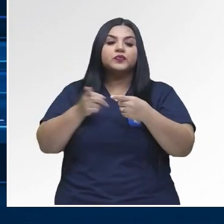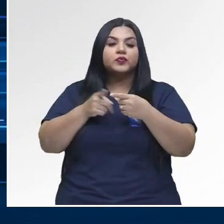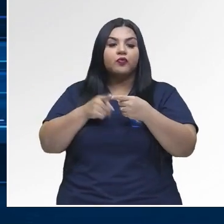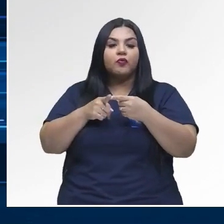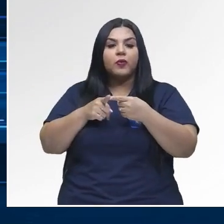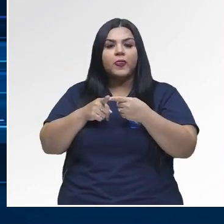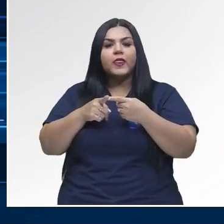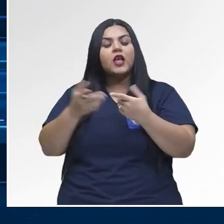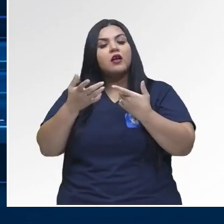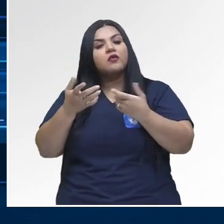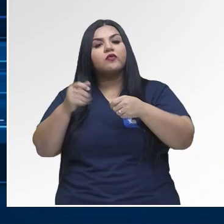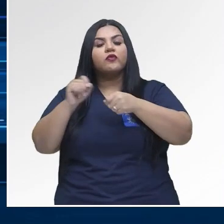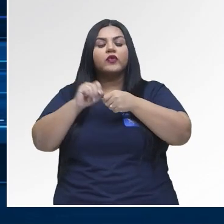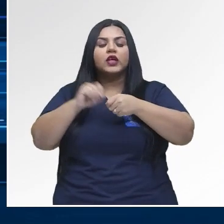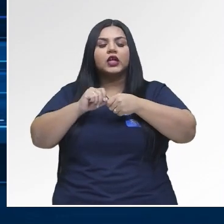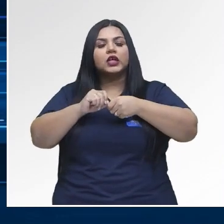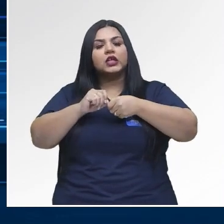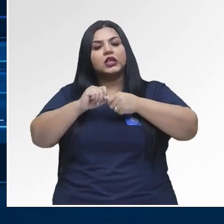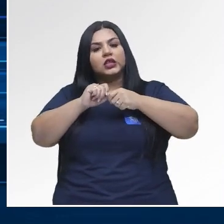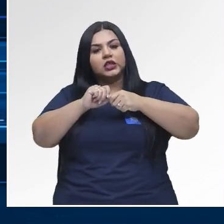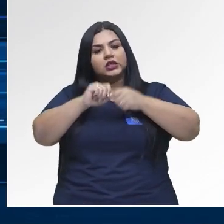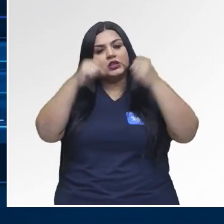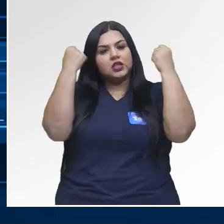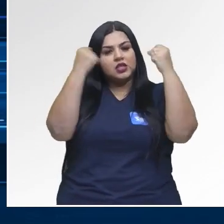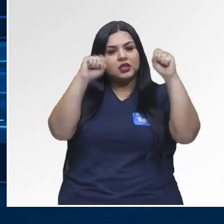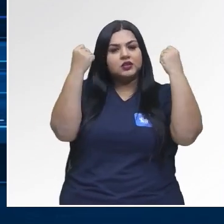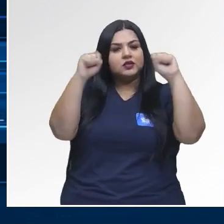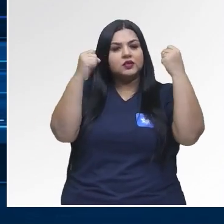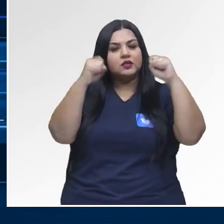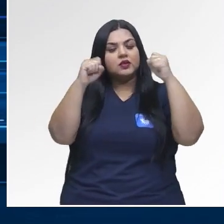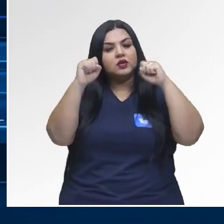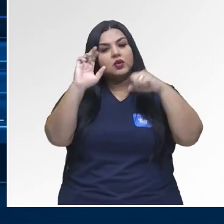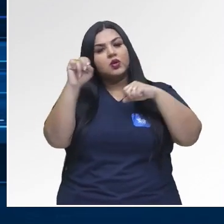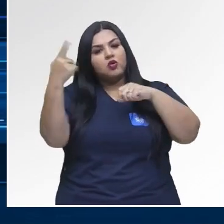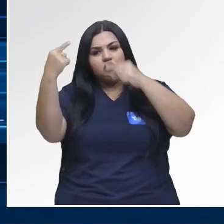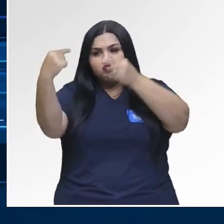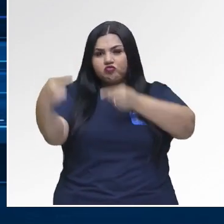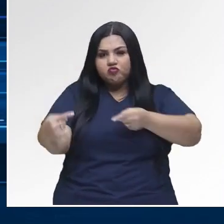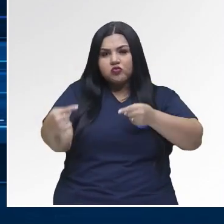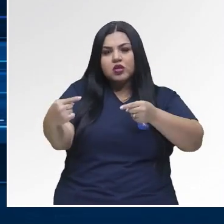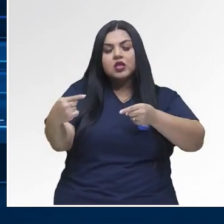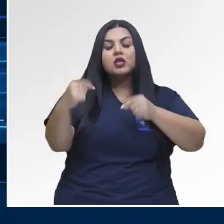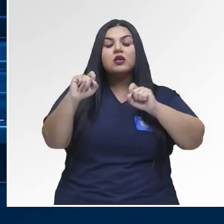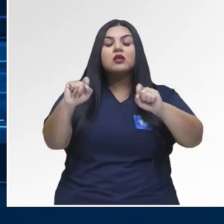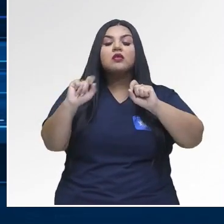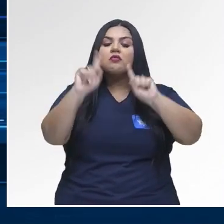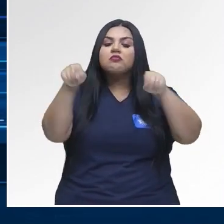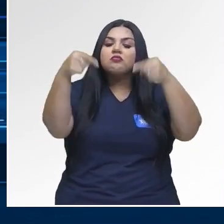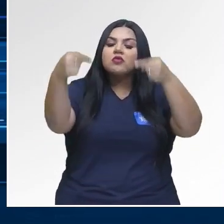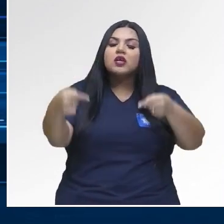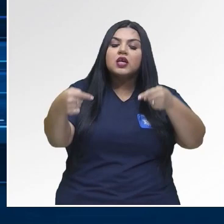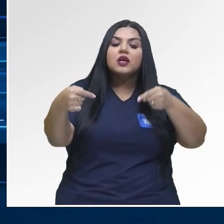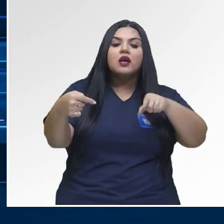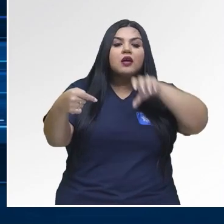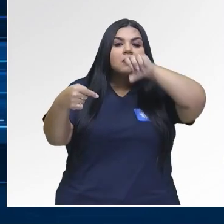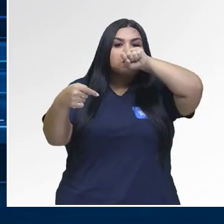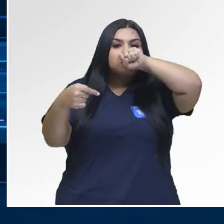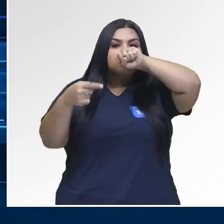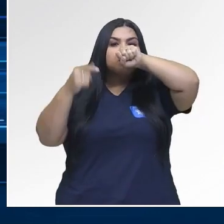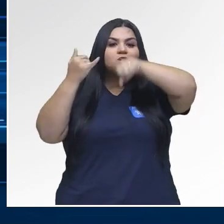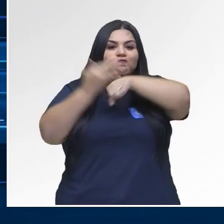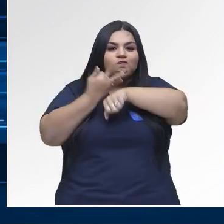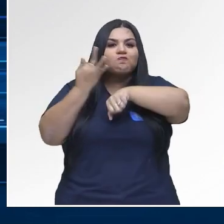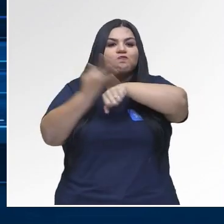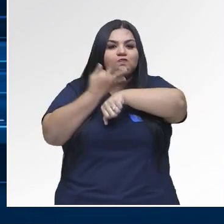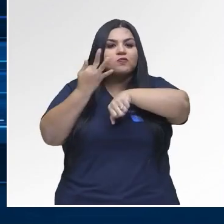pratica algumas atividades, né? Ou você vai fazer aí competição de quem fica sem respirar por mais tempo,